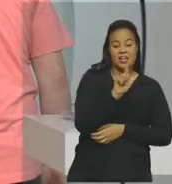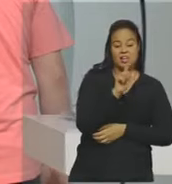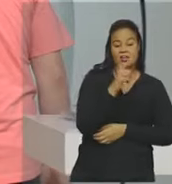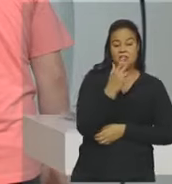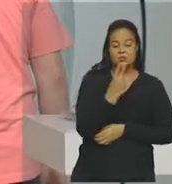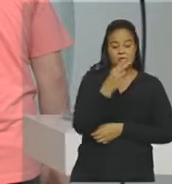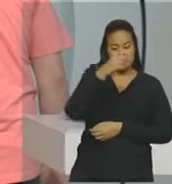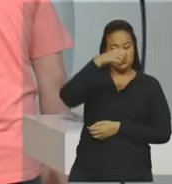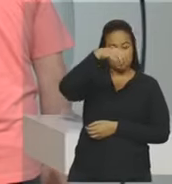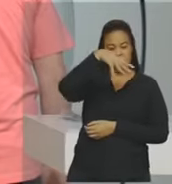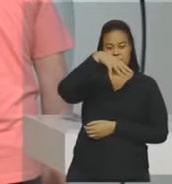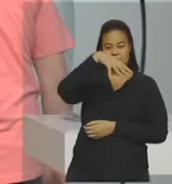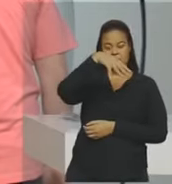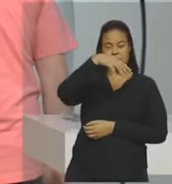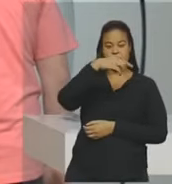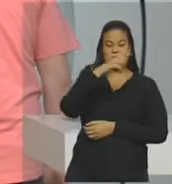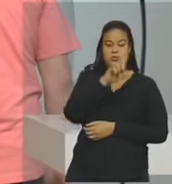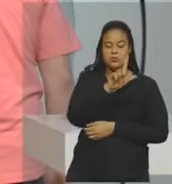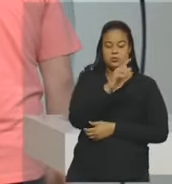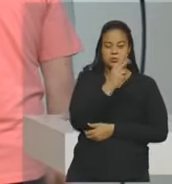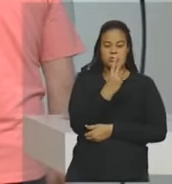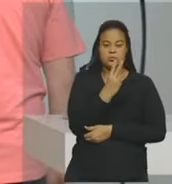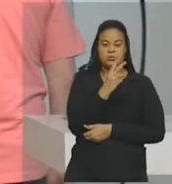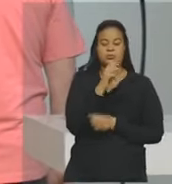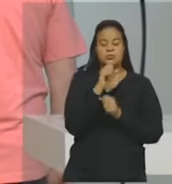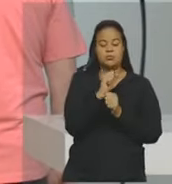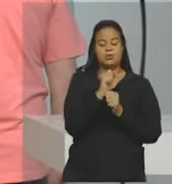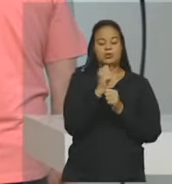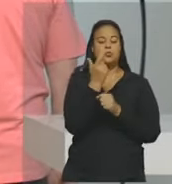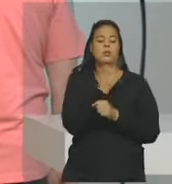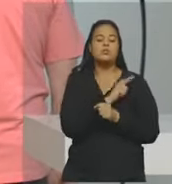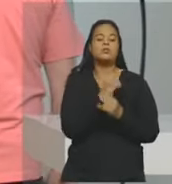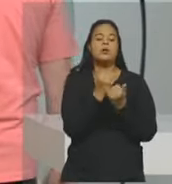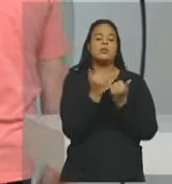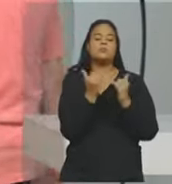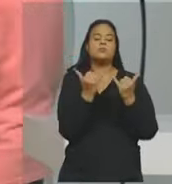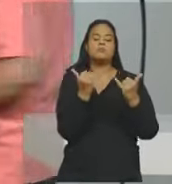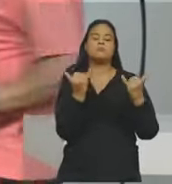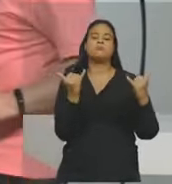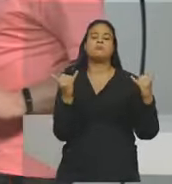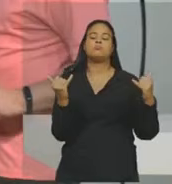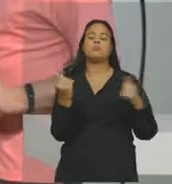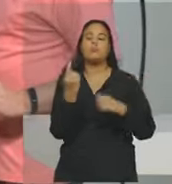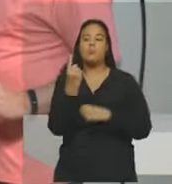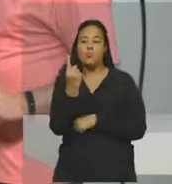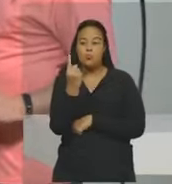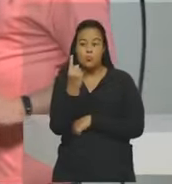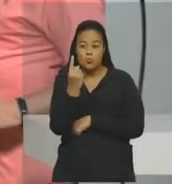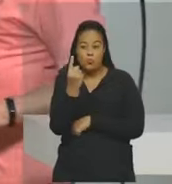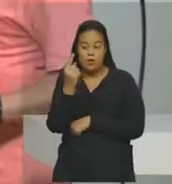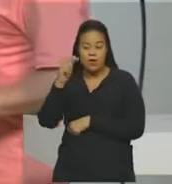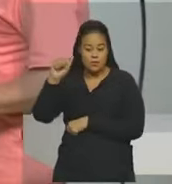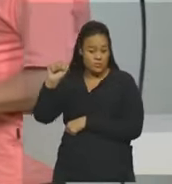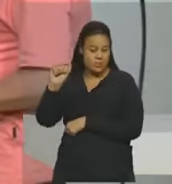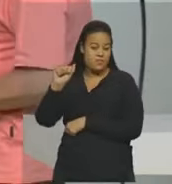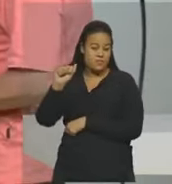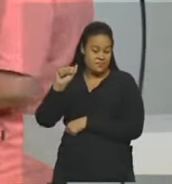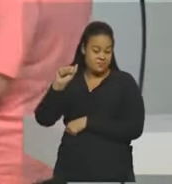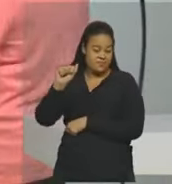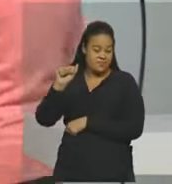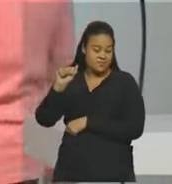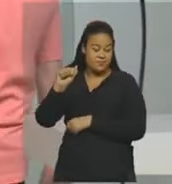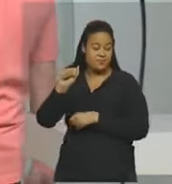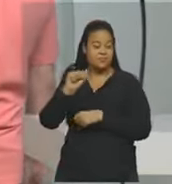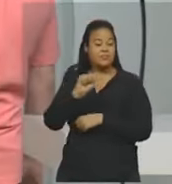ela pode suportar uma corrente de, no máximo, 1 ampere. A lâmpada